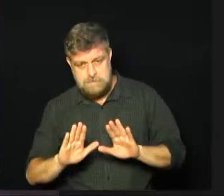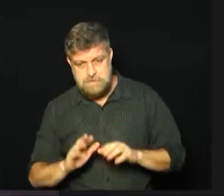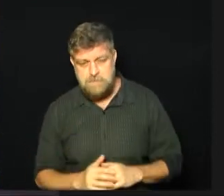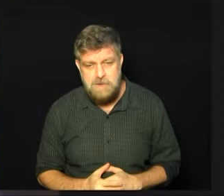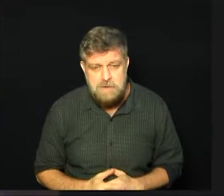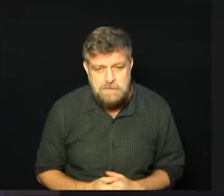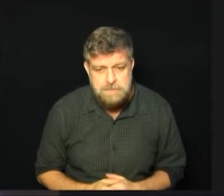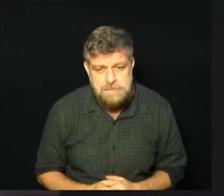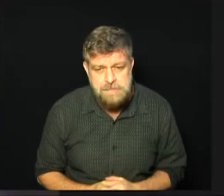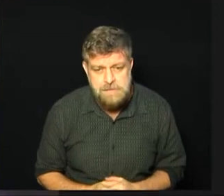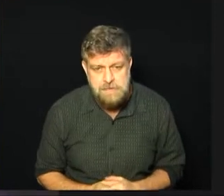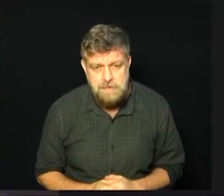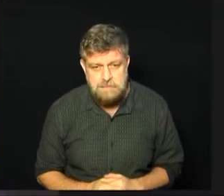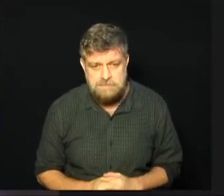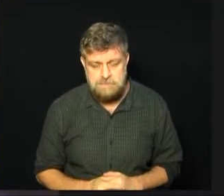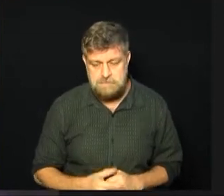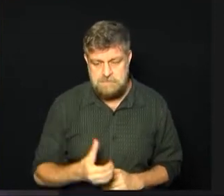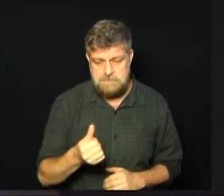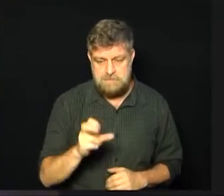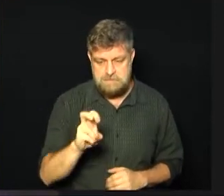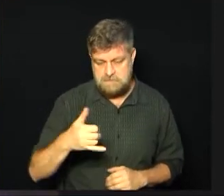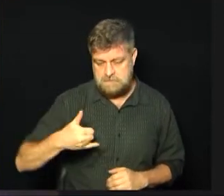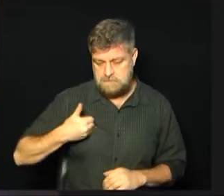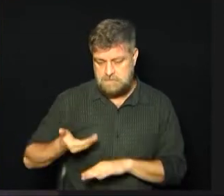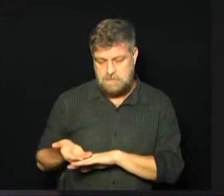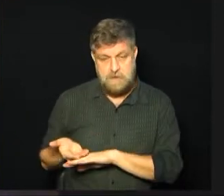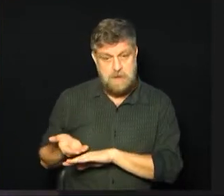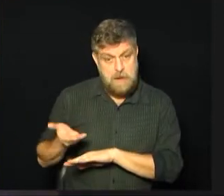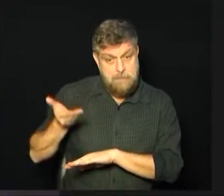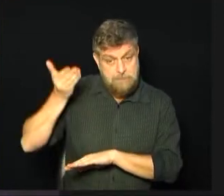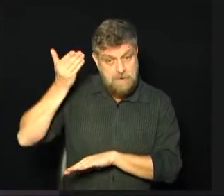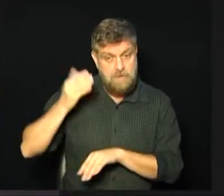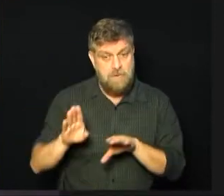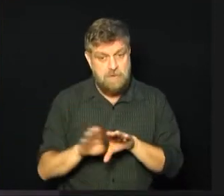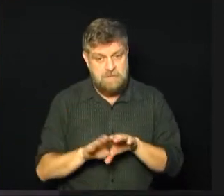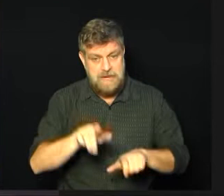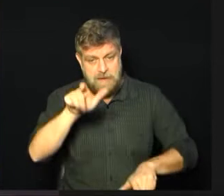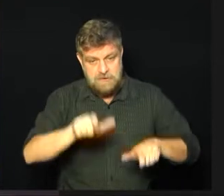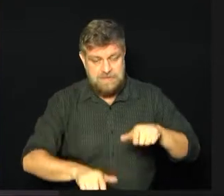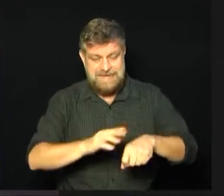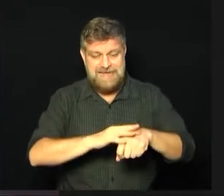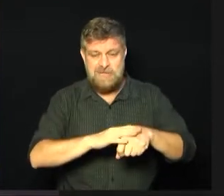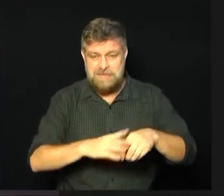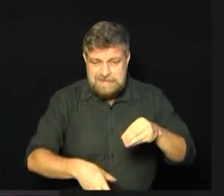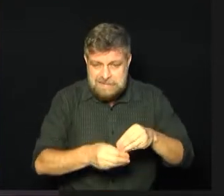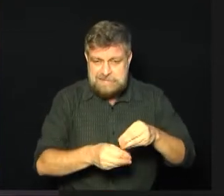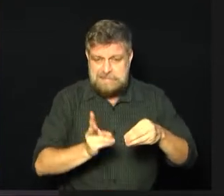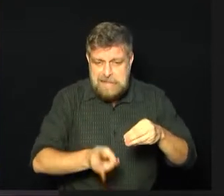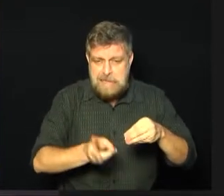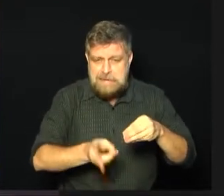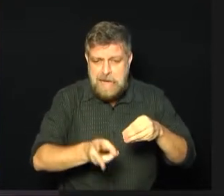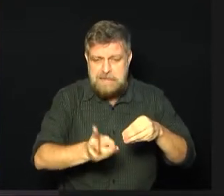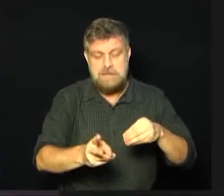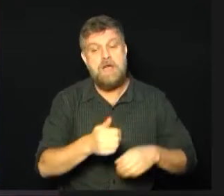os maiores de 65 anos, principalmente, ou aqueles portadores de doenças crônicas,